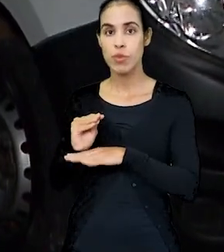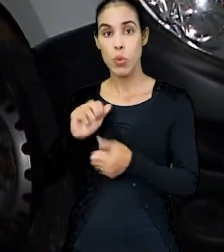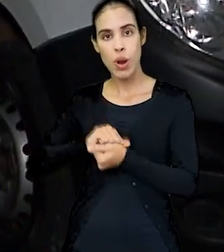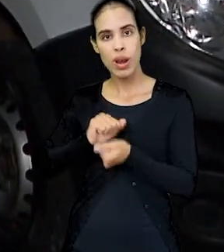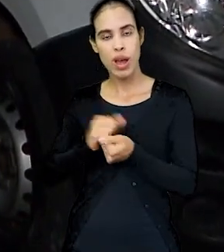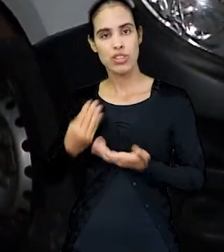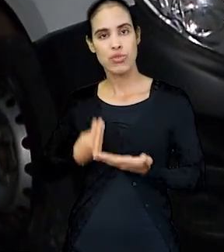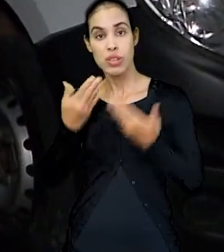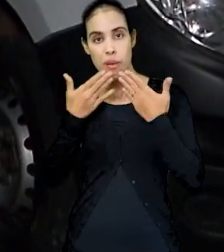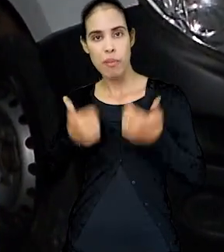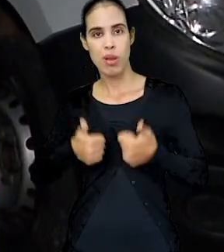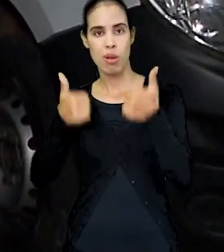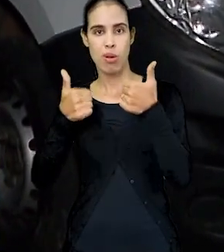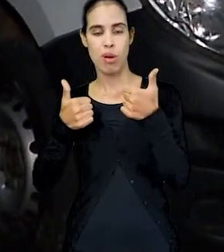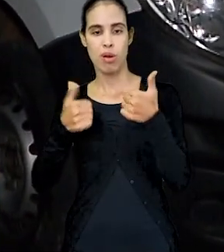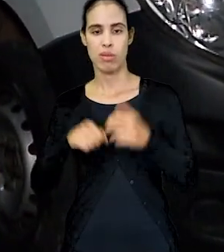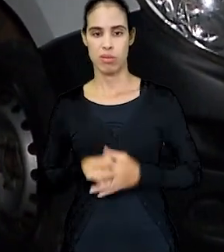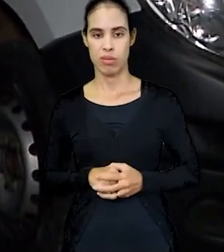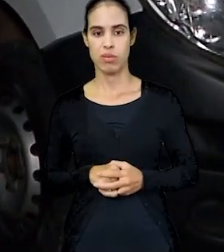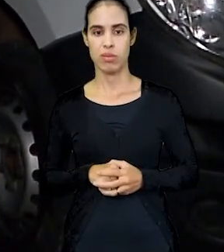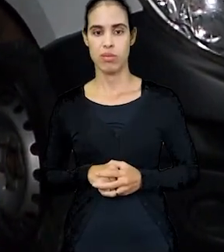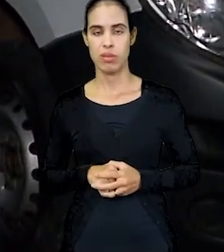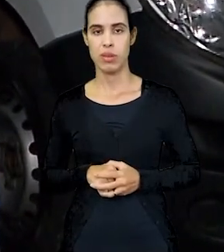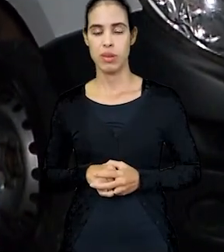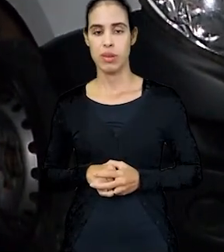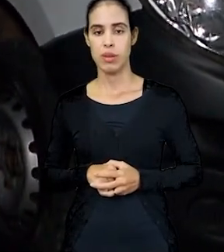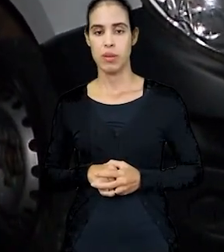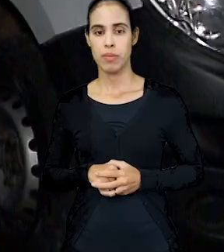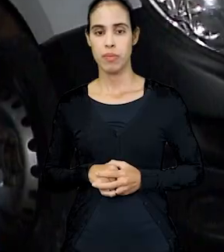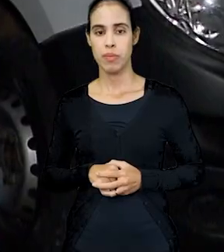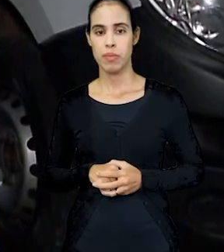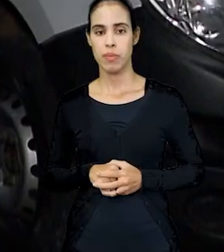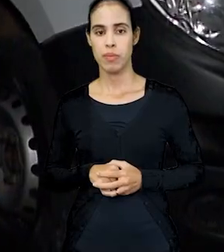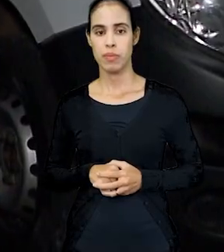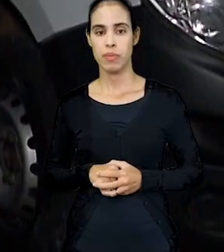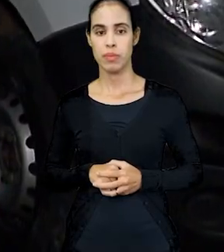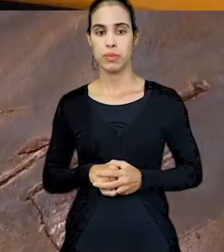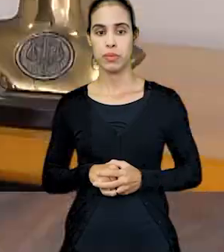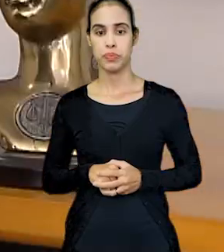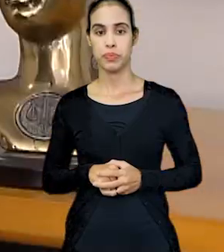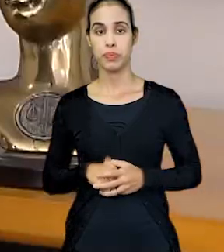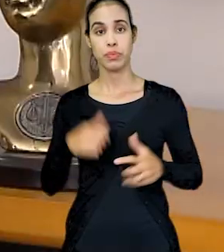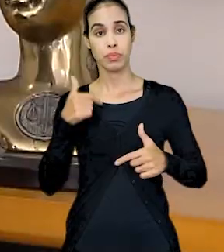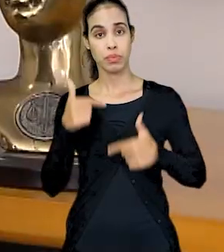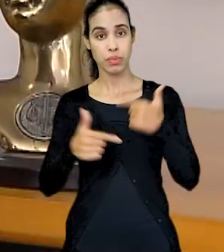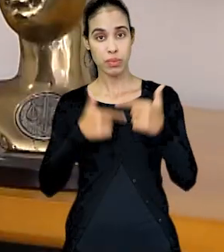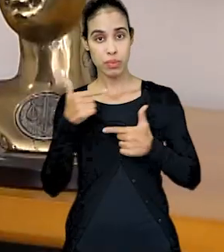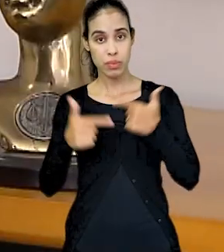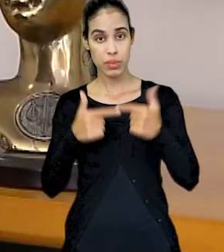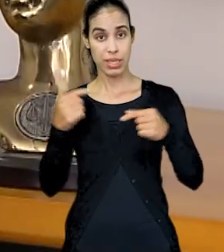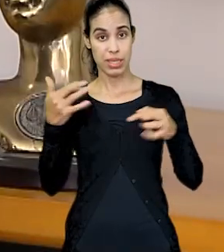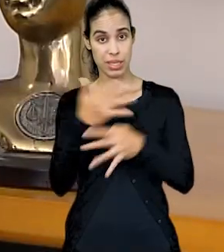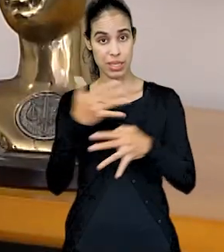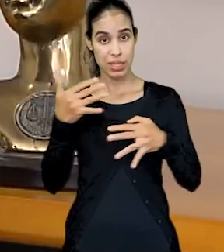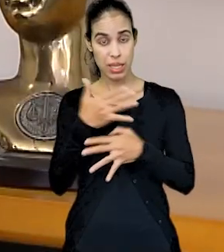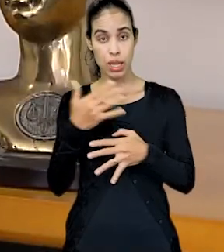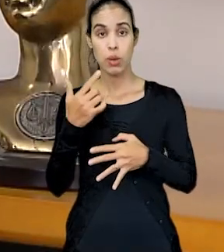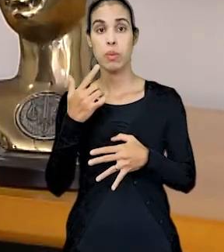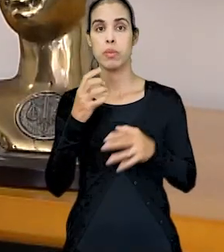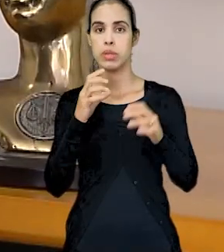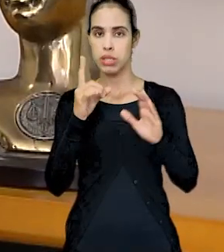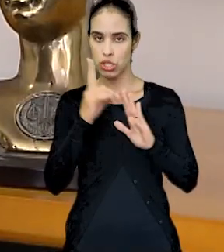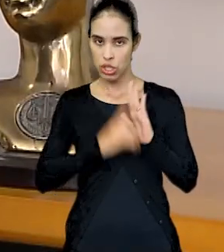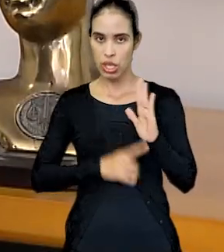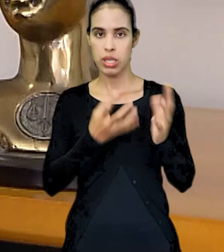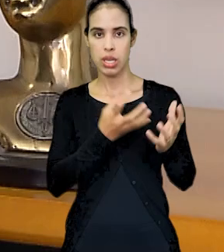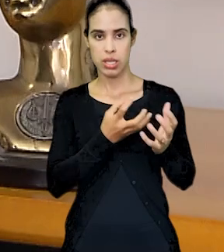menos desgaste com essa questão do plantão noturno. No caso de trabalhador urbano, ele tem direito a